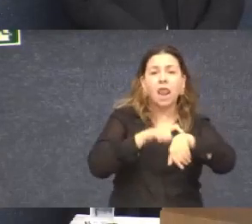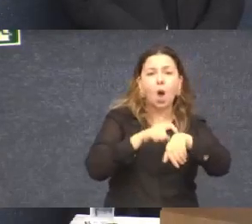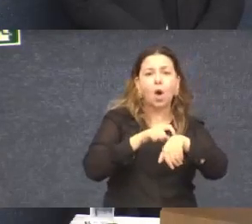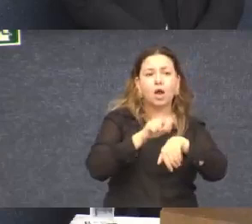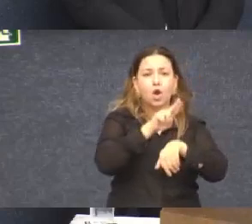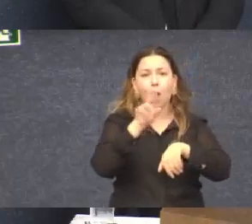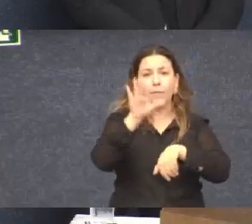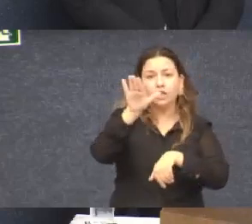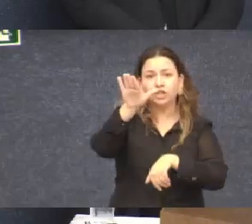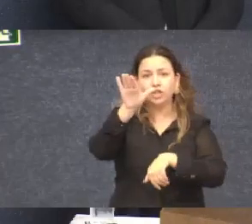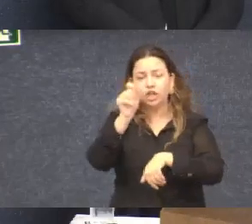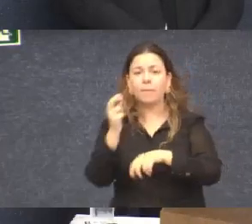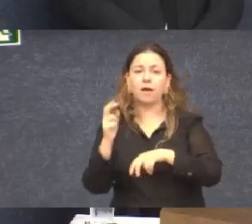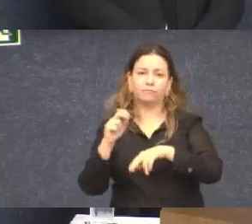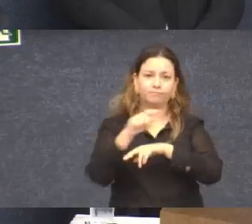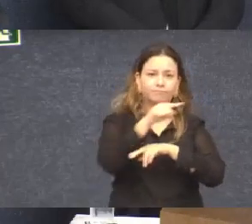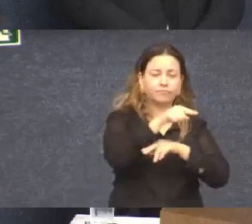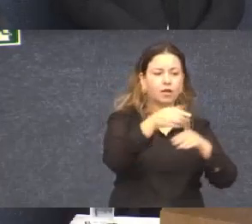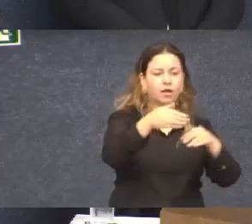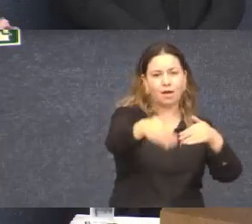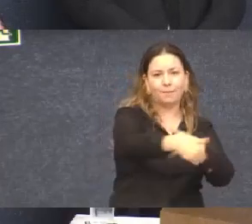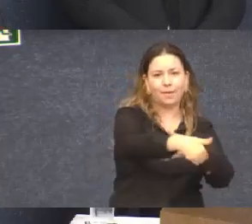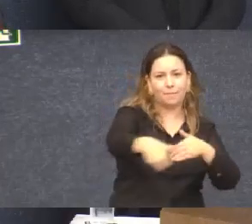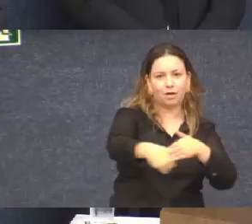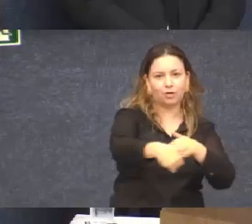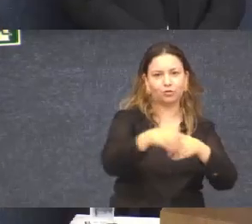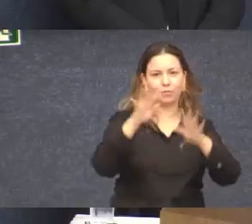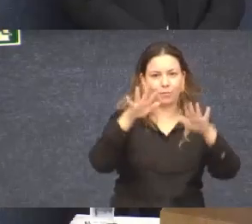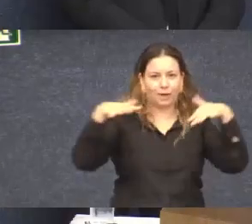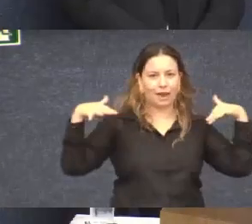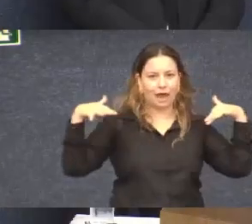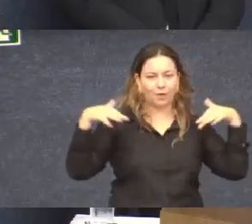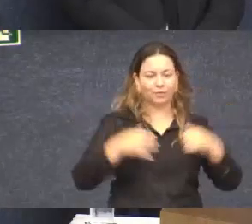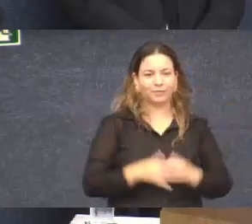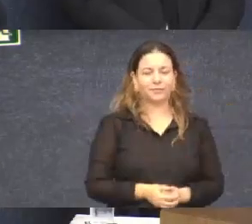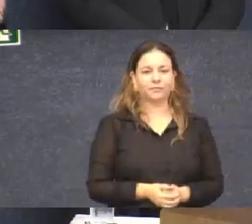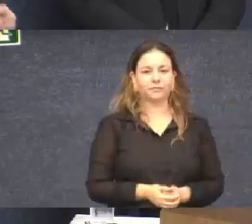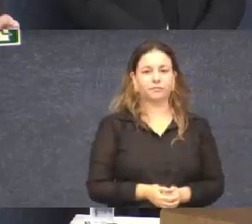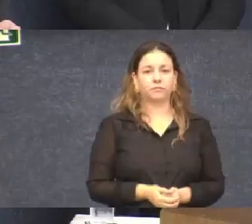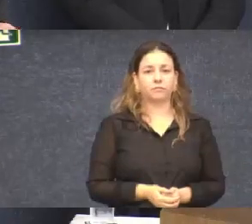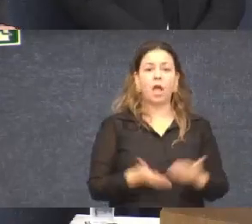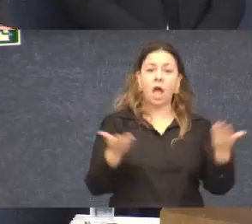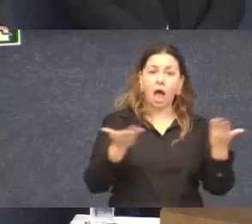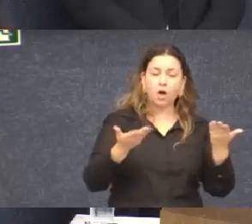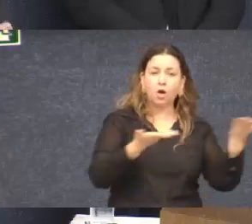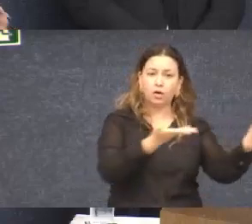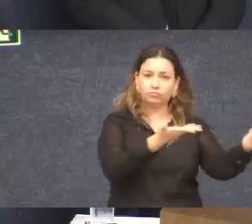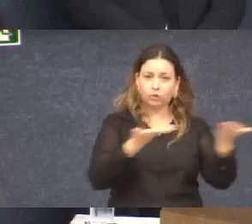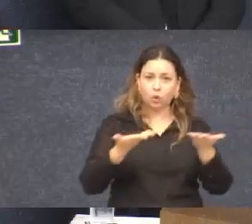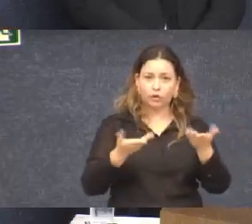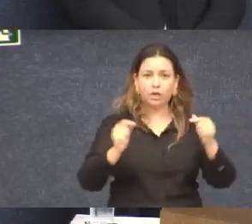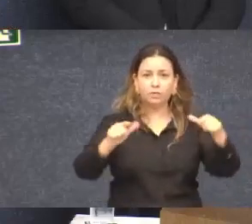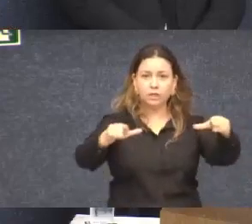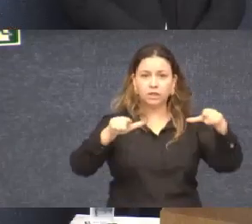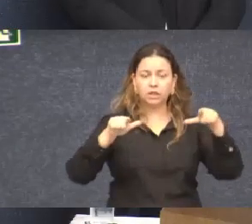forem nominados. Neste momento, convidamos para o recebimento dos certificados.